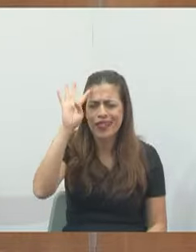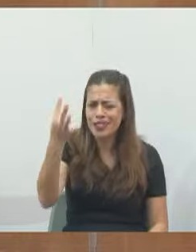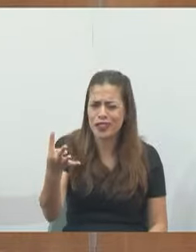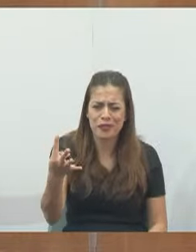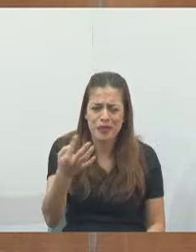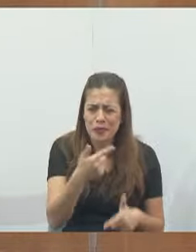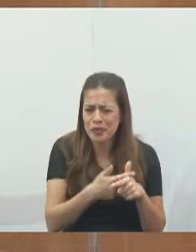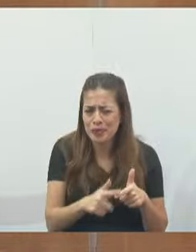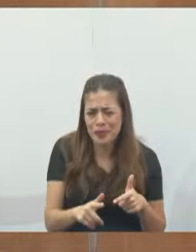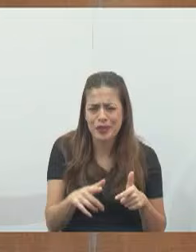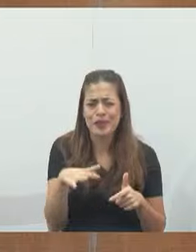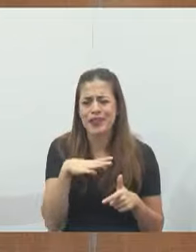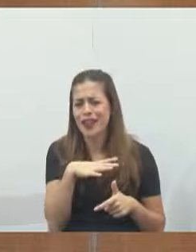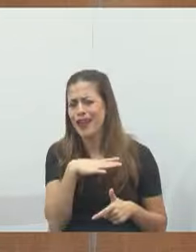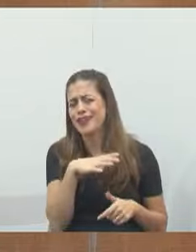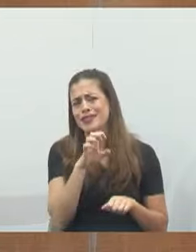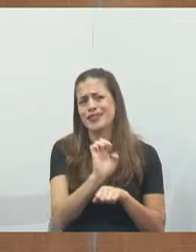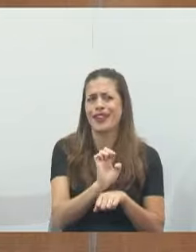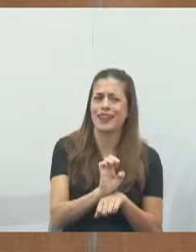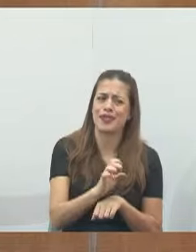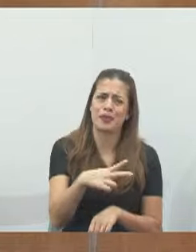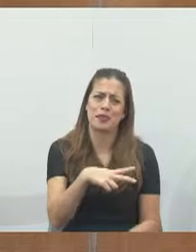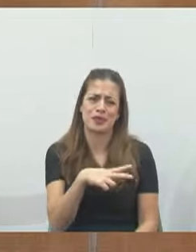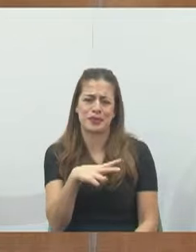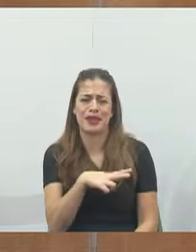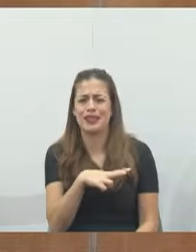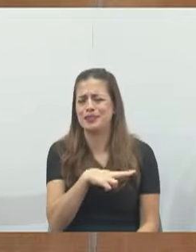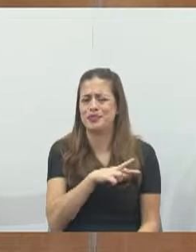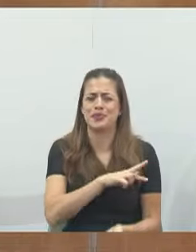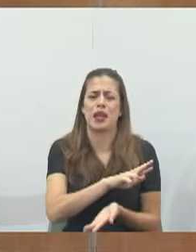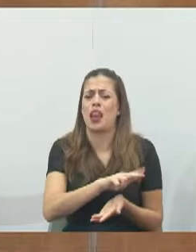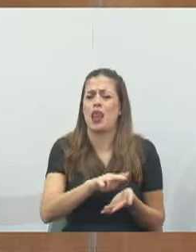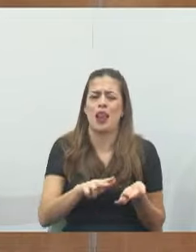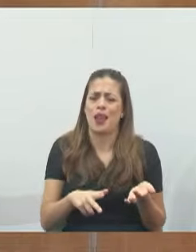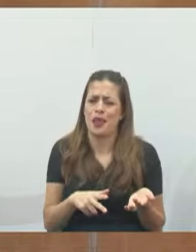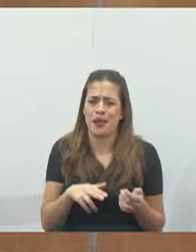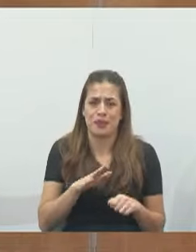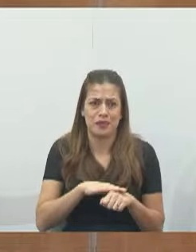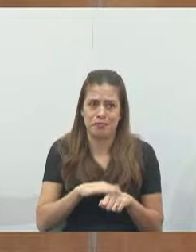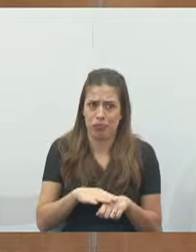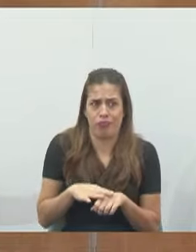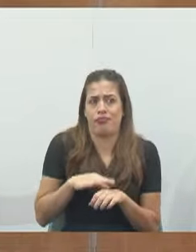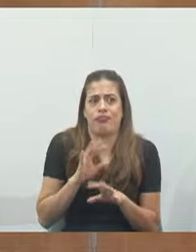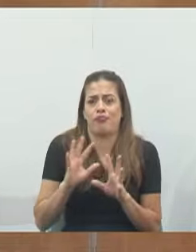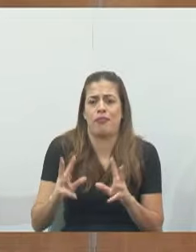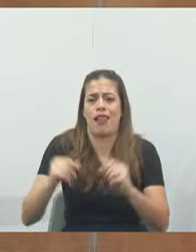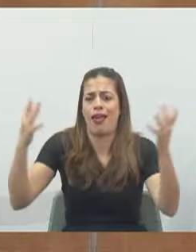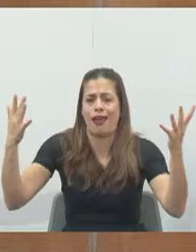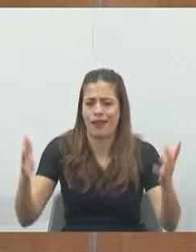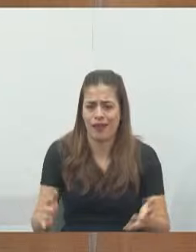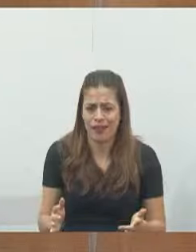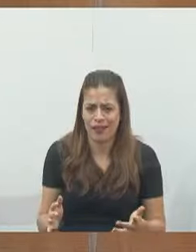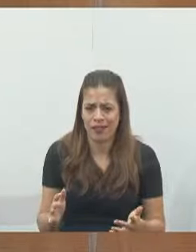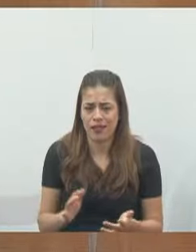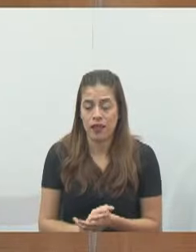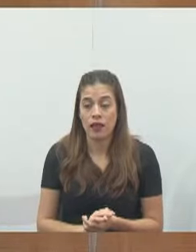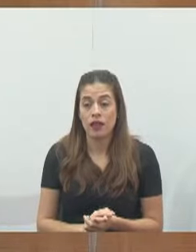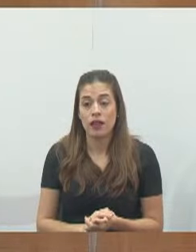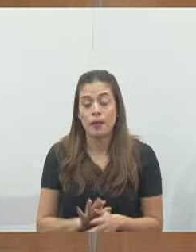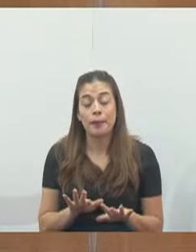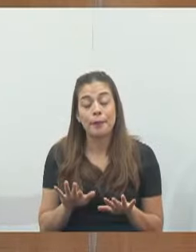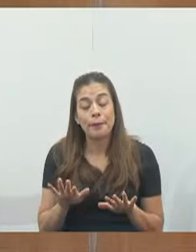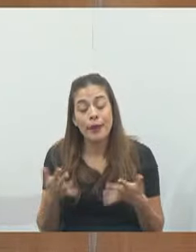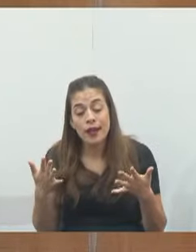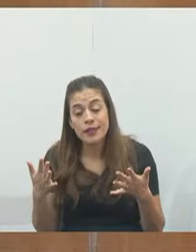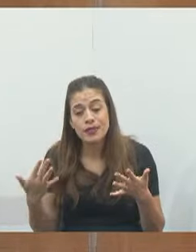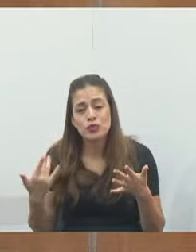Estado, do município, da rede privada, do não sei quem, como se a gente fosse o Deus, né? Mas, quando vinha